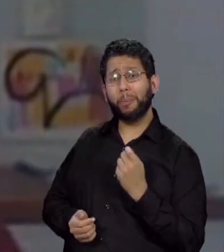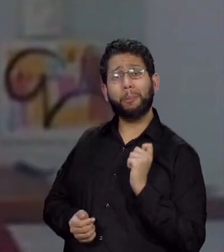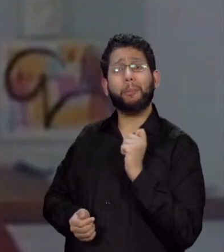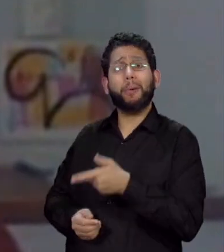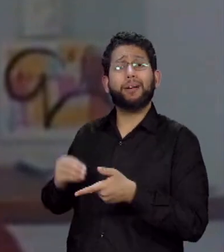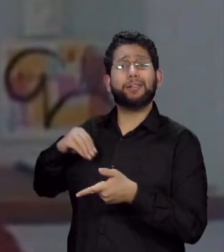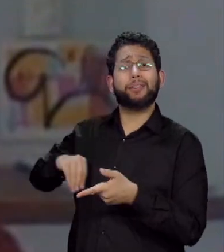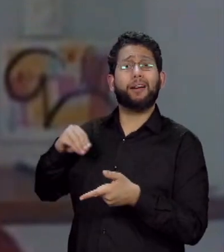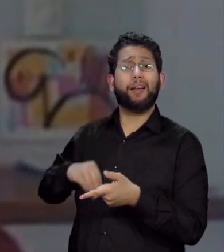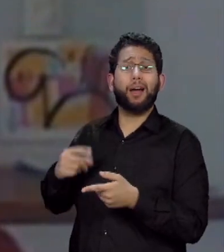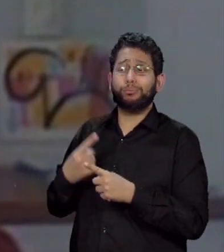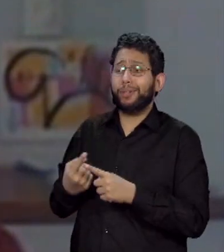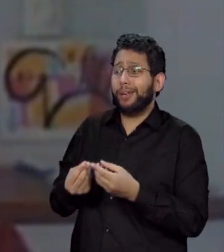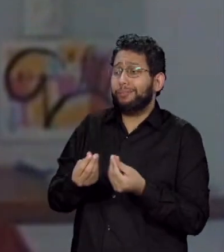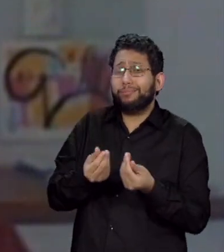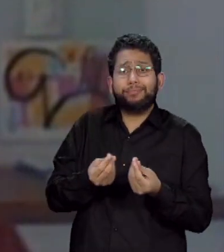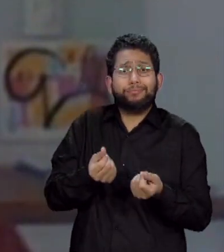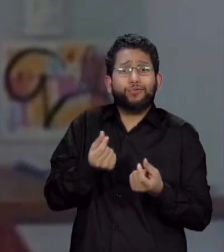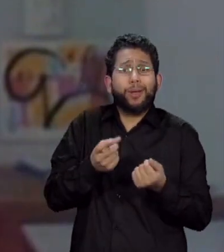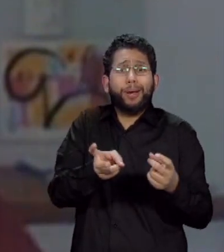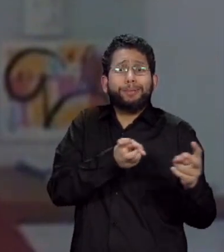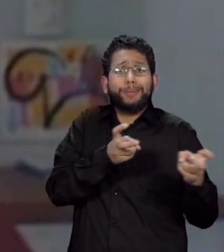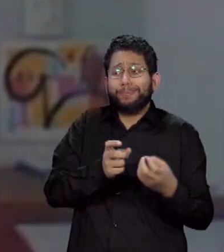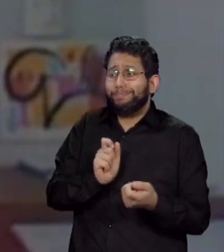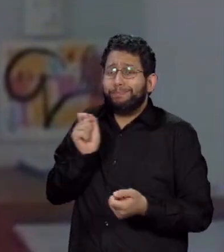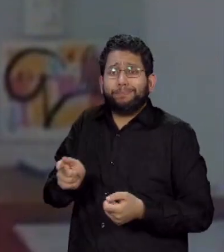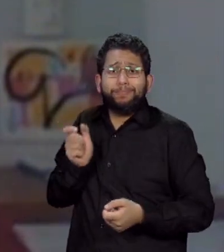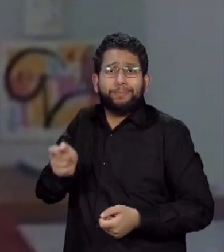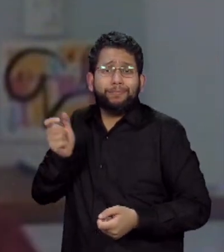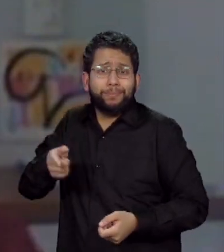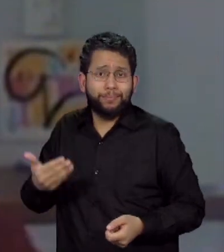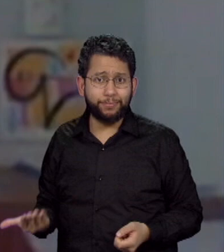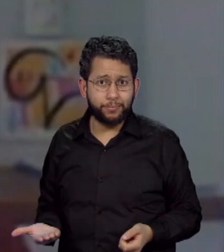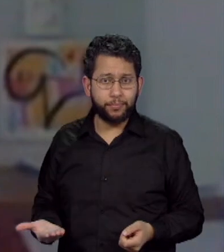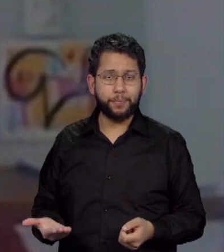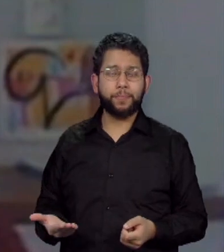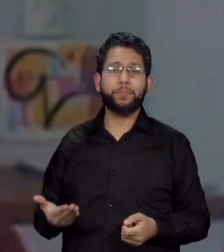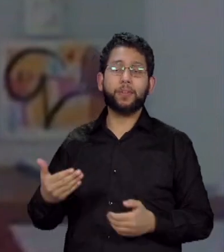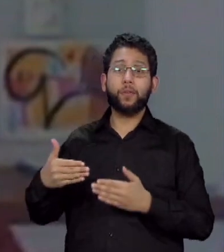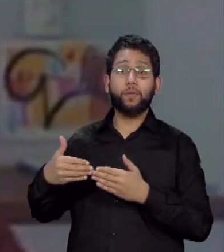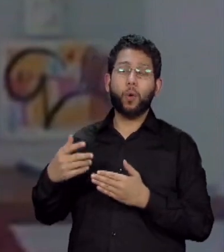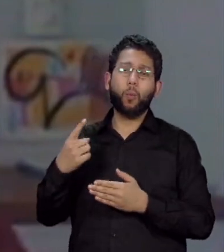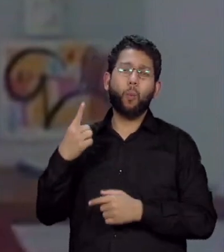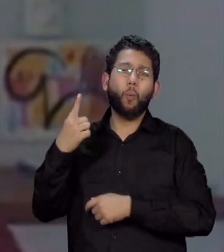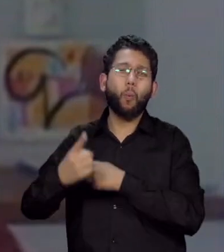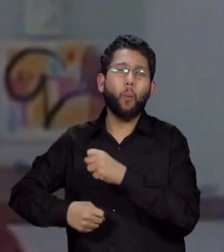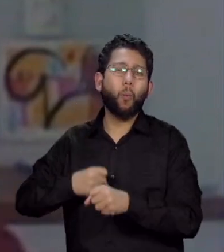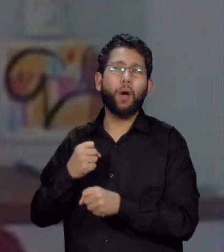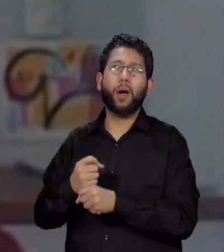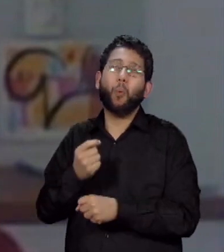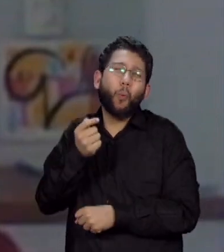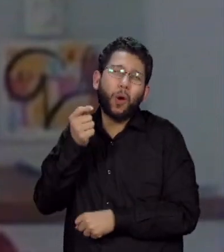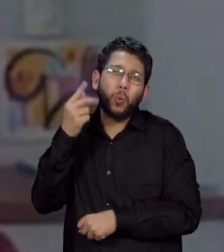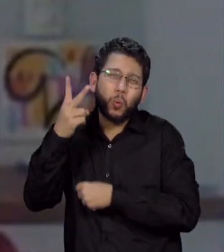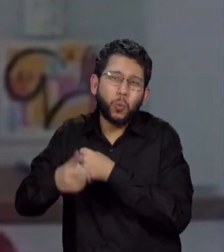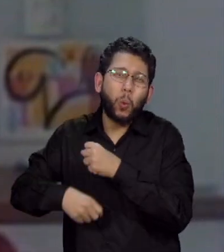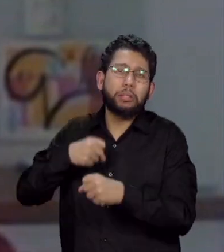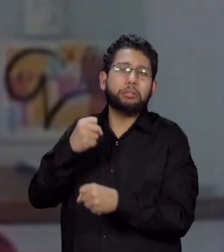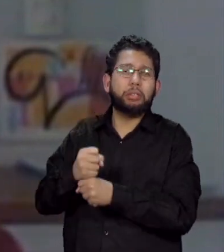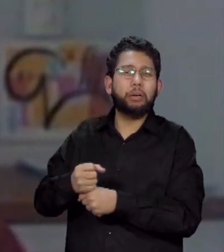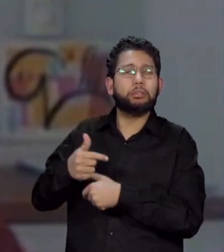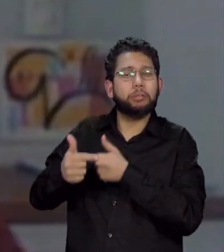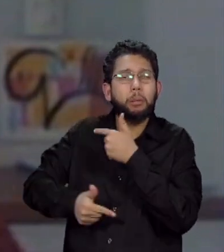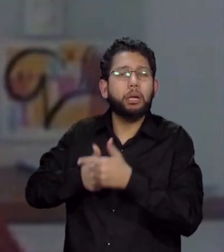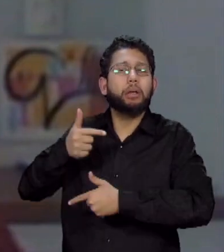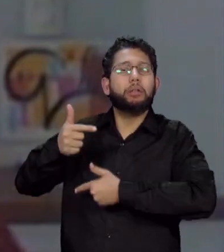né? E esse tempo, né, foram 1 ano e quase 2 anos de